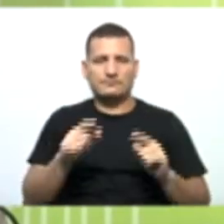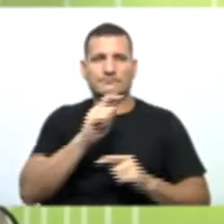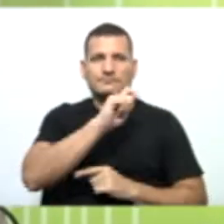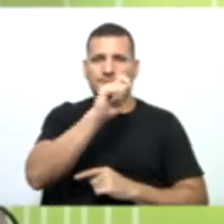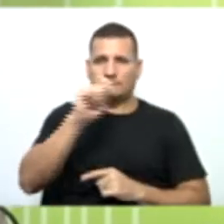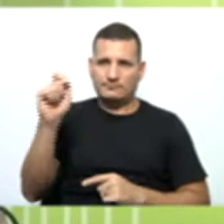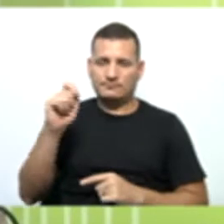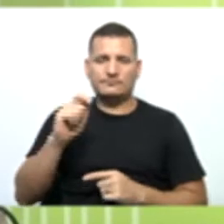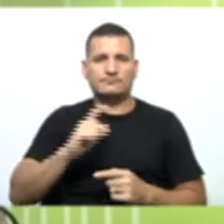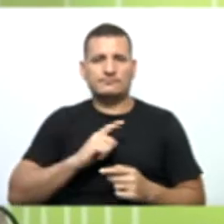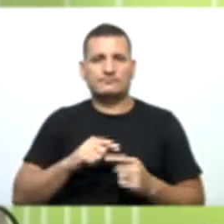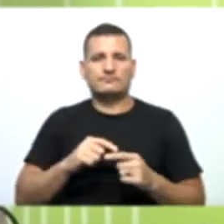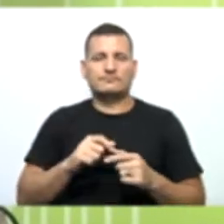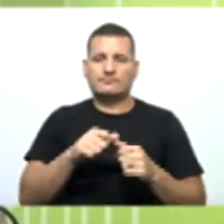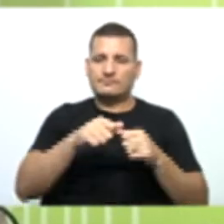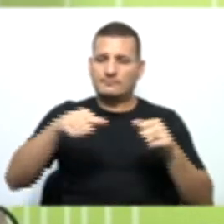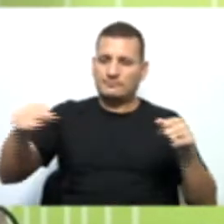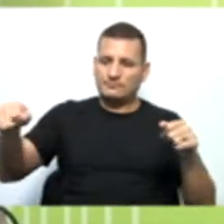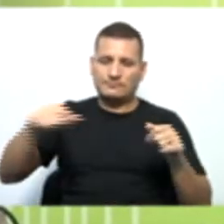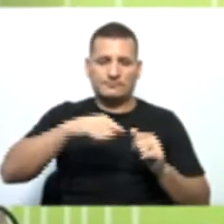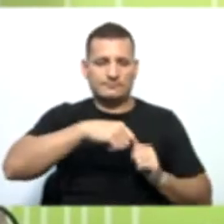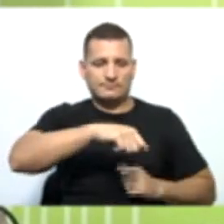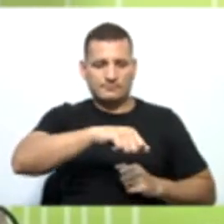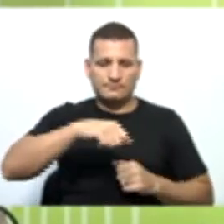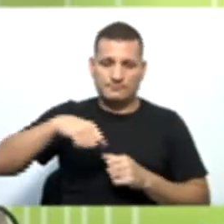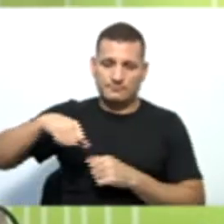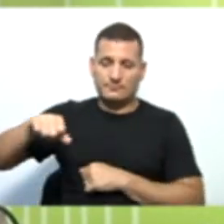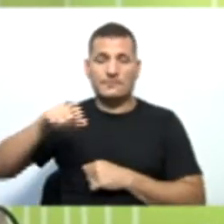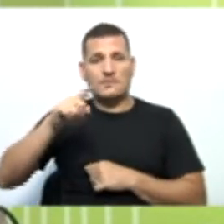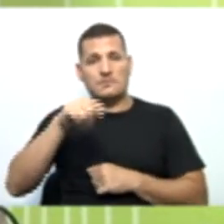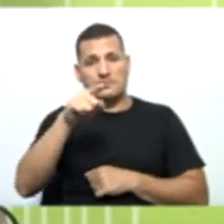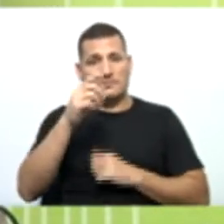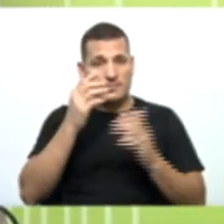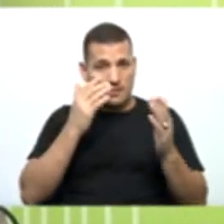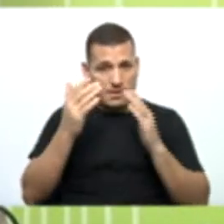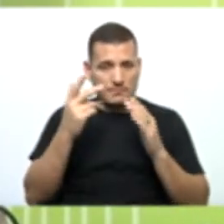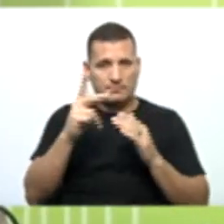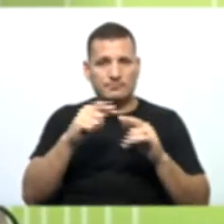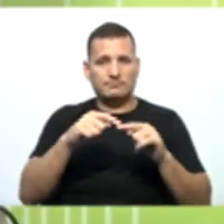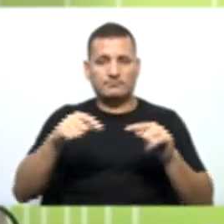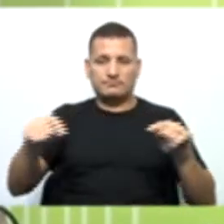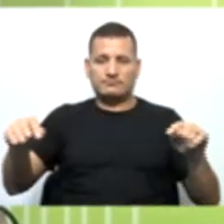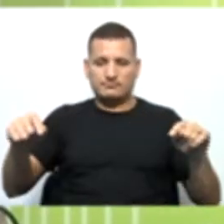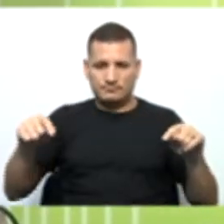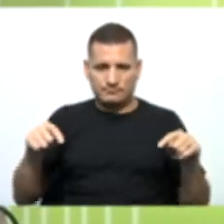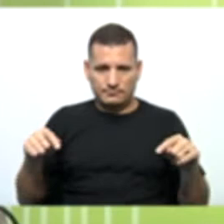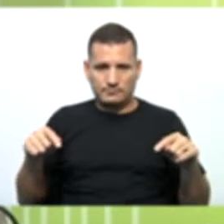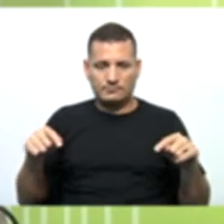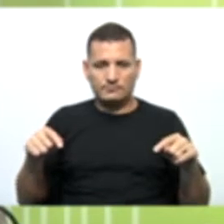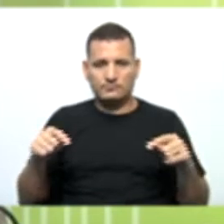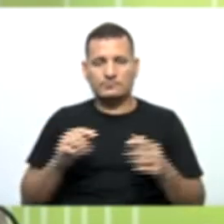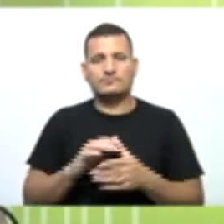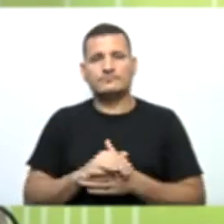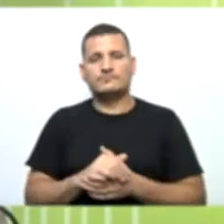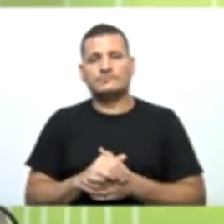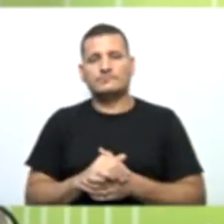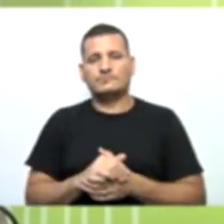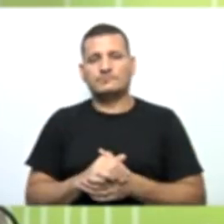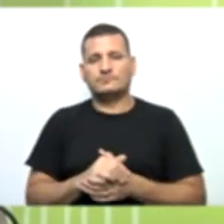metros quadrados, enfim, você está analisando a sua sala. Agora eu faço o